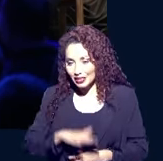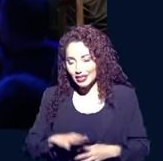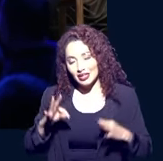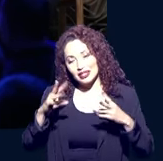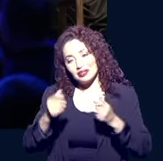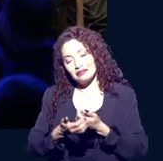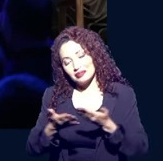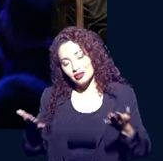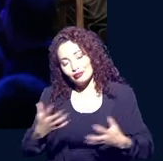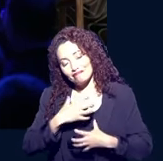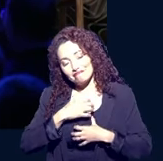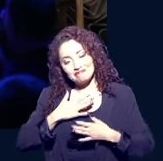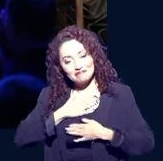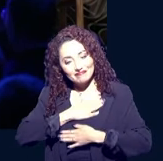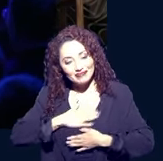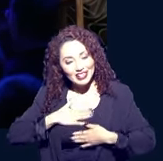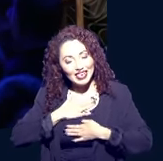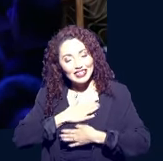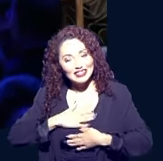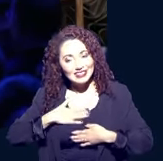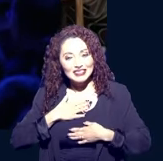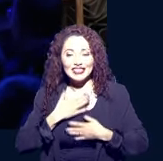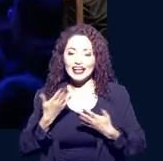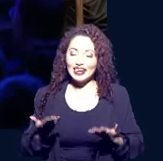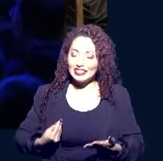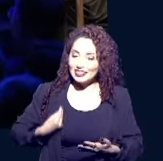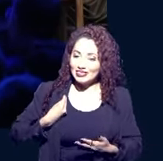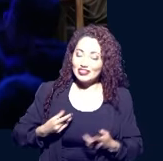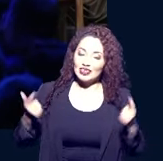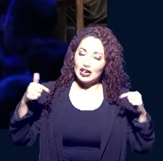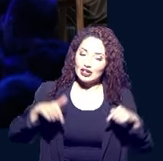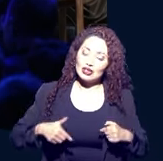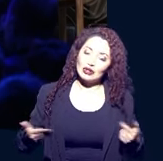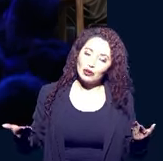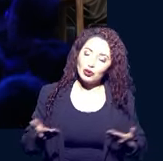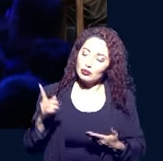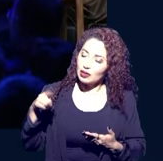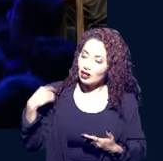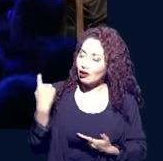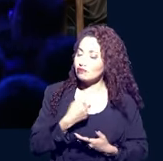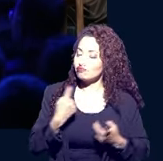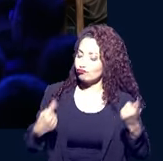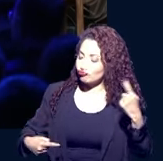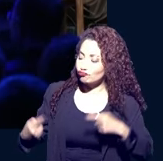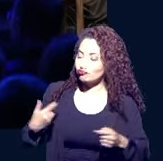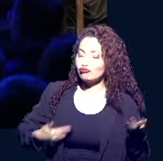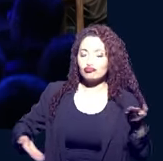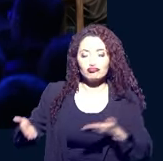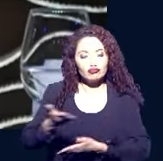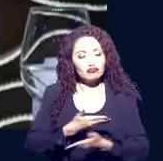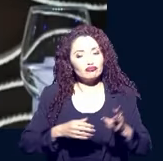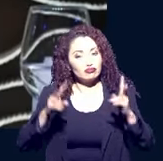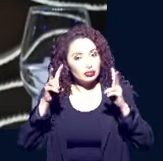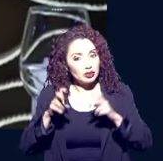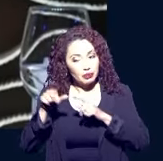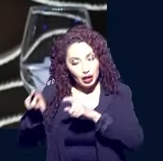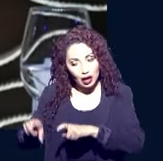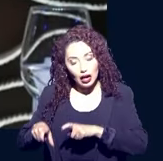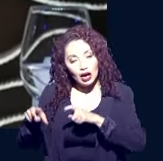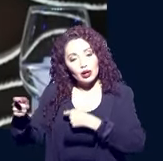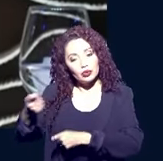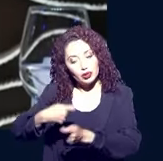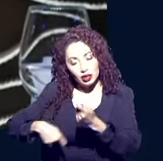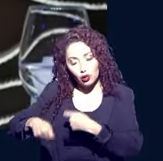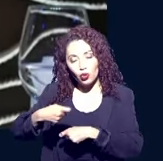enorme poder est aqui hoje conversando sobre o agronegócio sobre agricultura